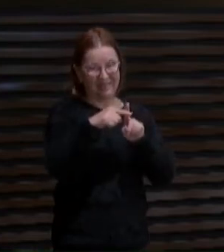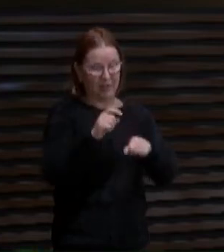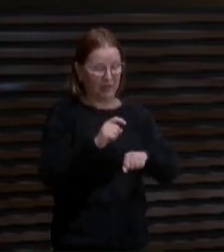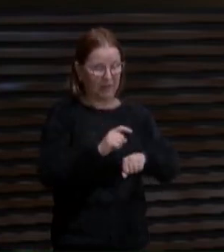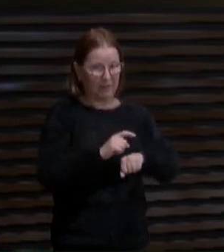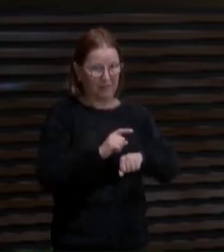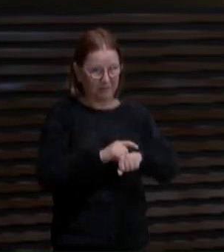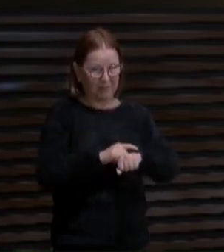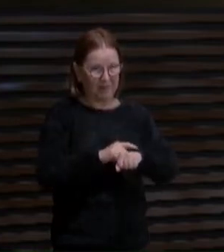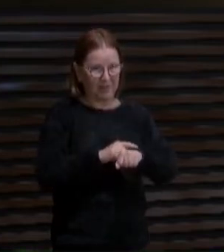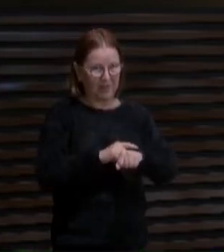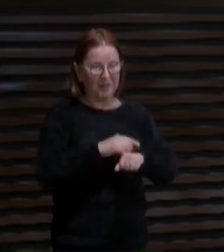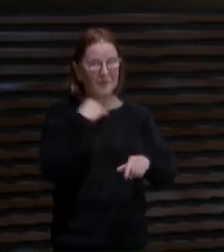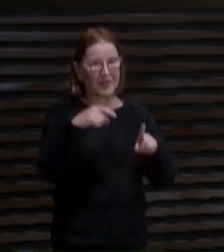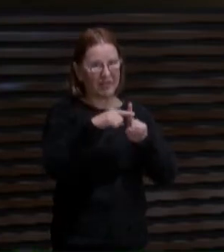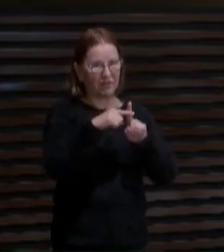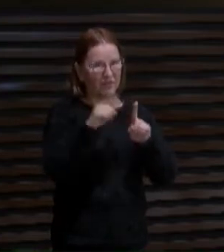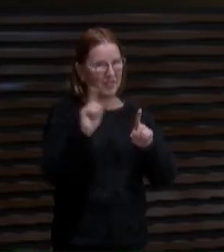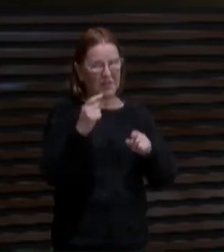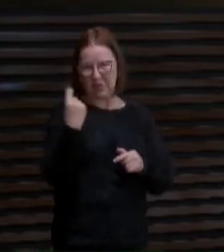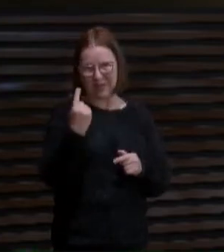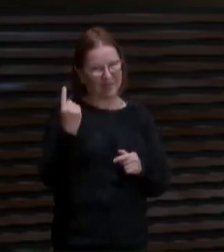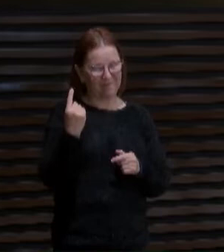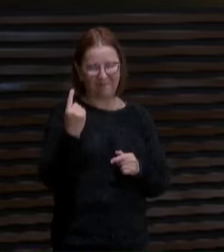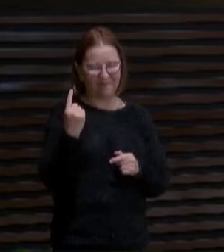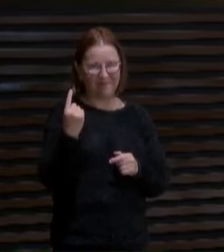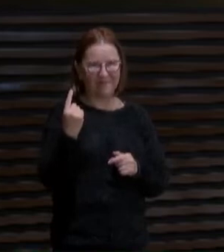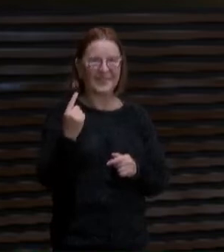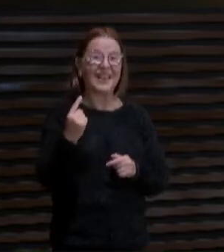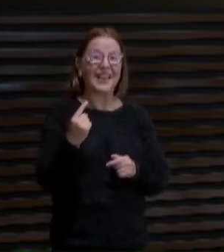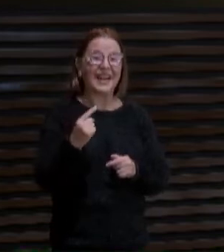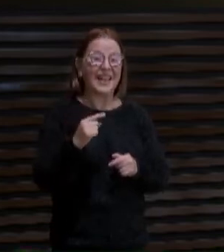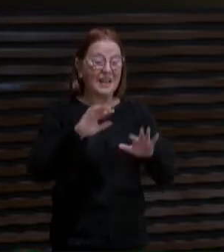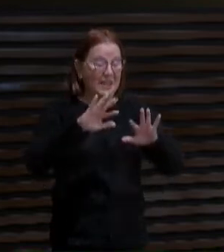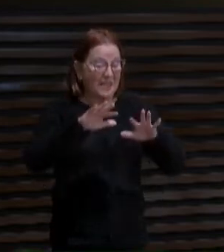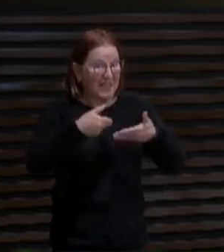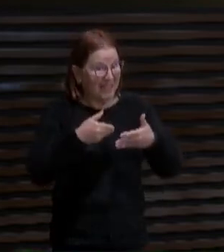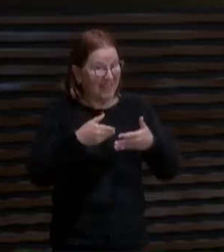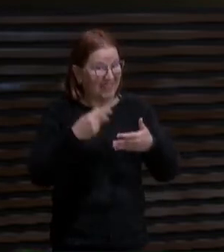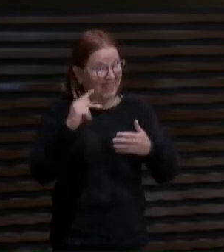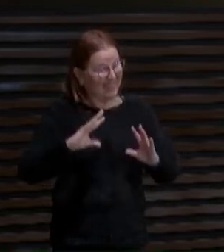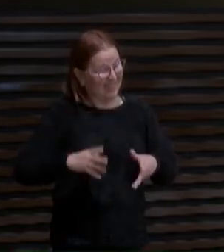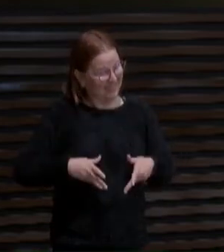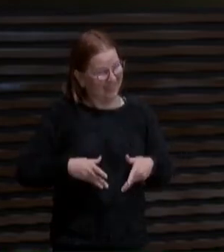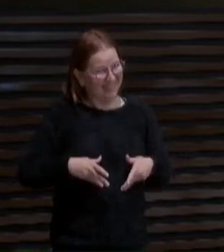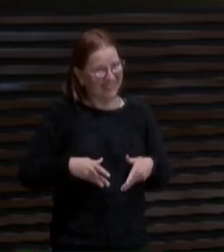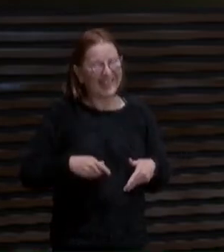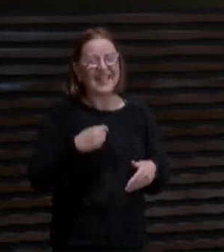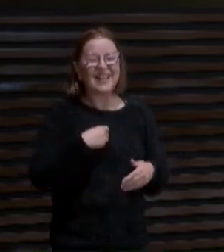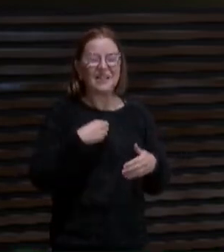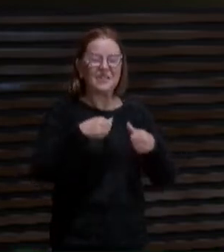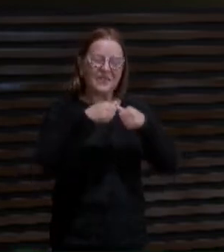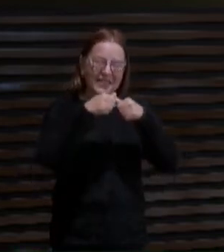naquela Cruz ele não morreu só Solitário ele morreu sozinho ele me atraiu no corpo dele eu estou crucificado com Cristo